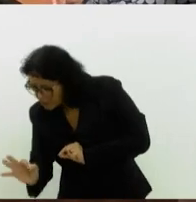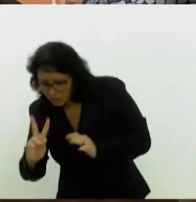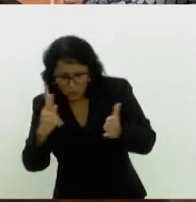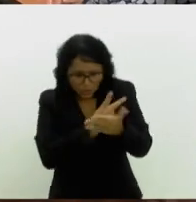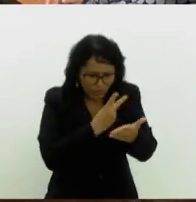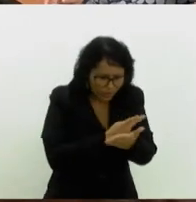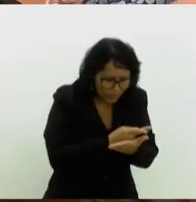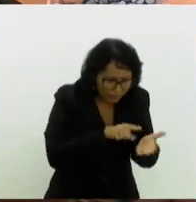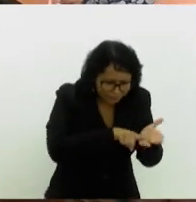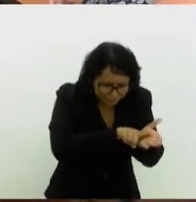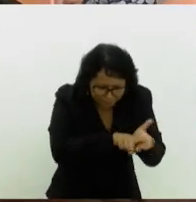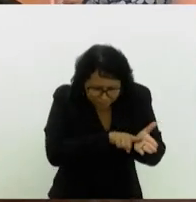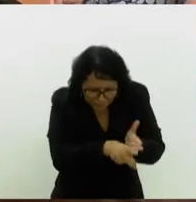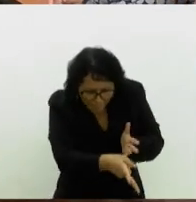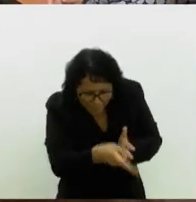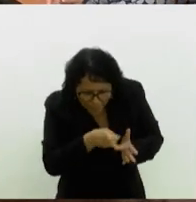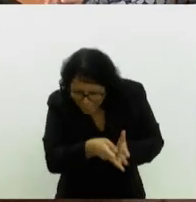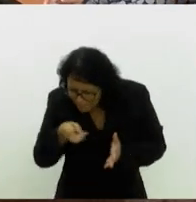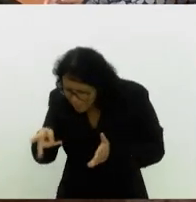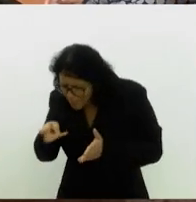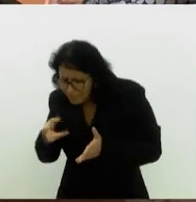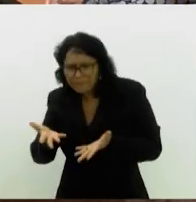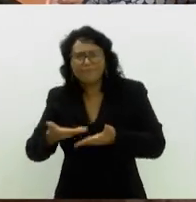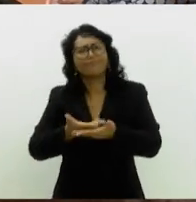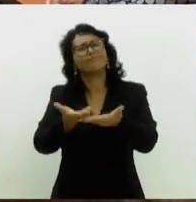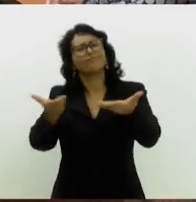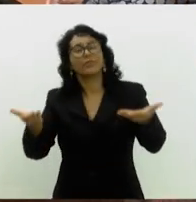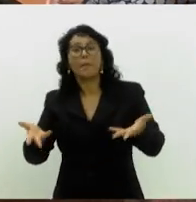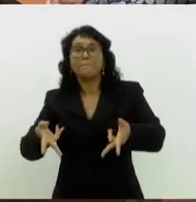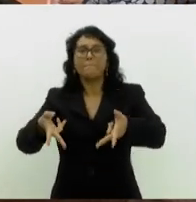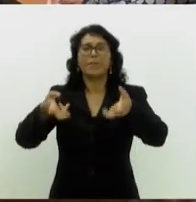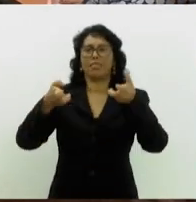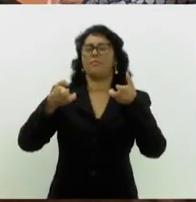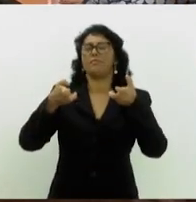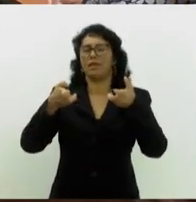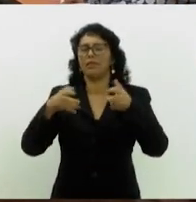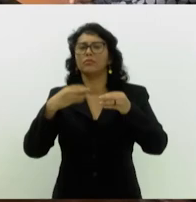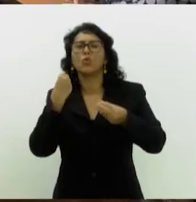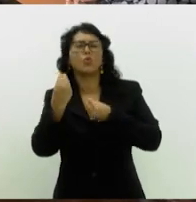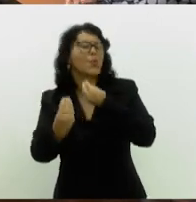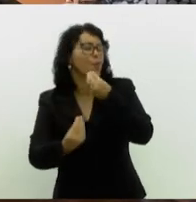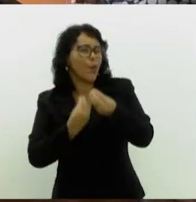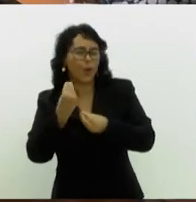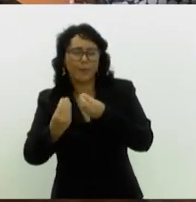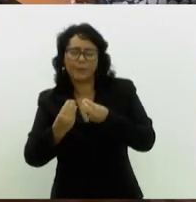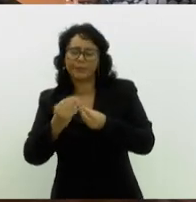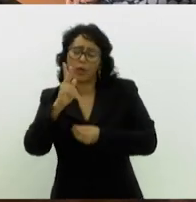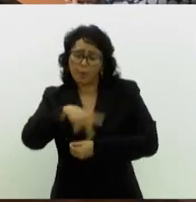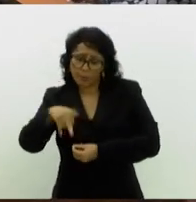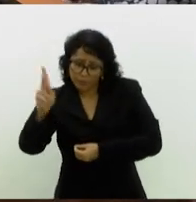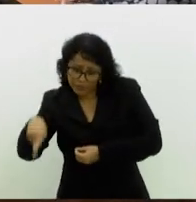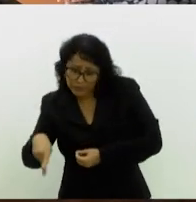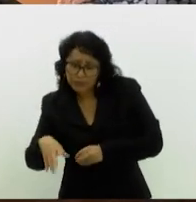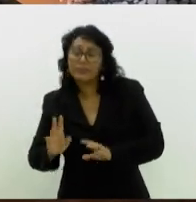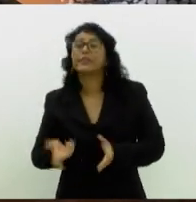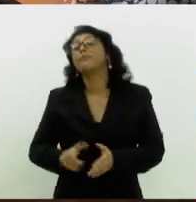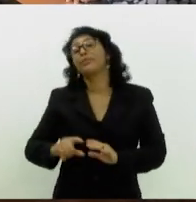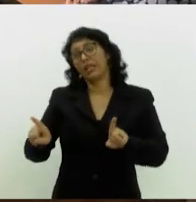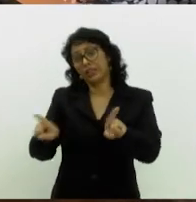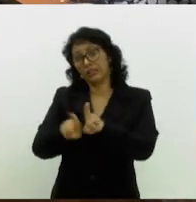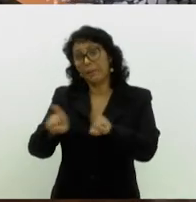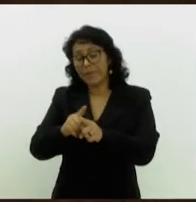páginas científicas imprensa os seus professores os seus pais agora com a inteligência